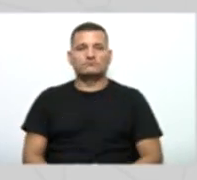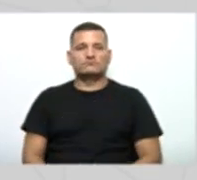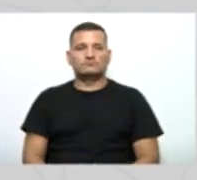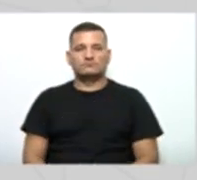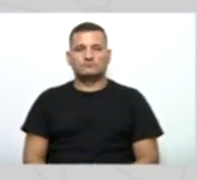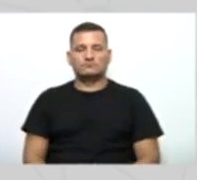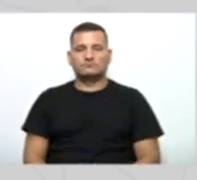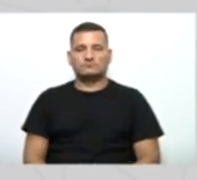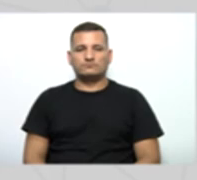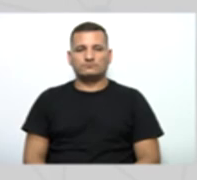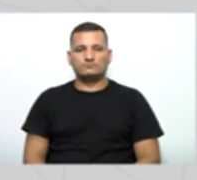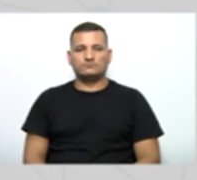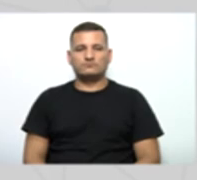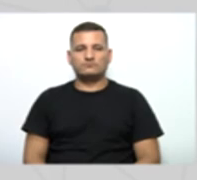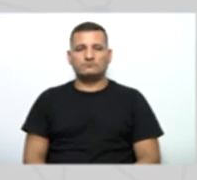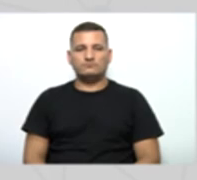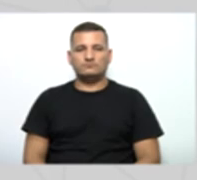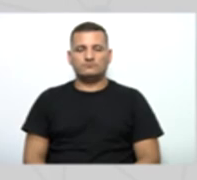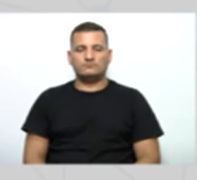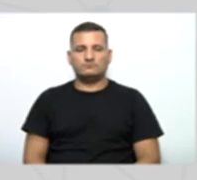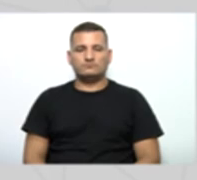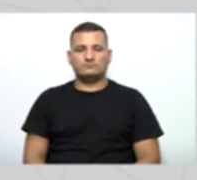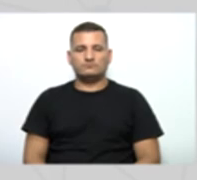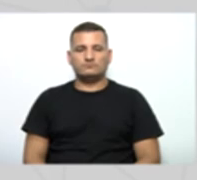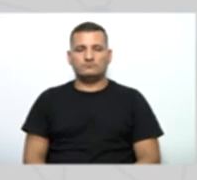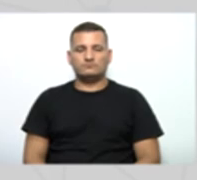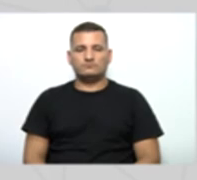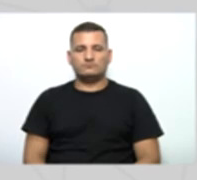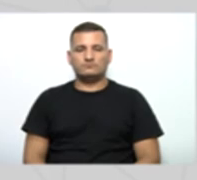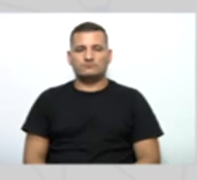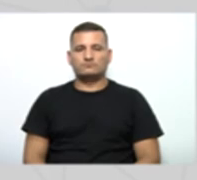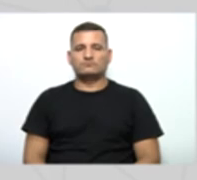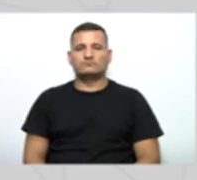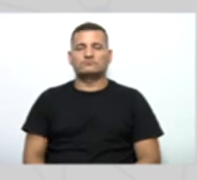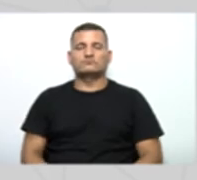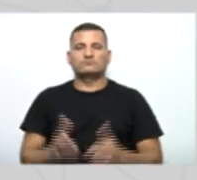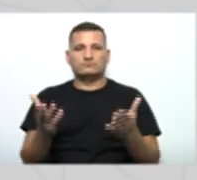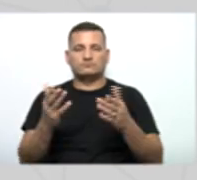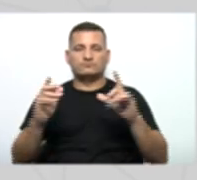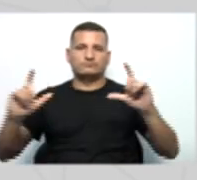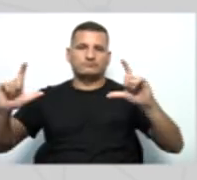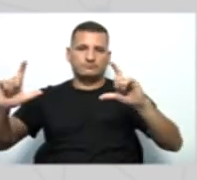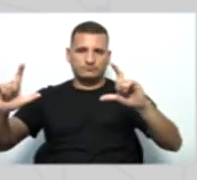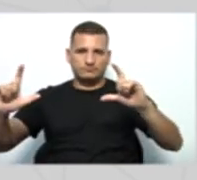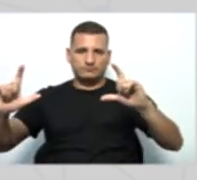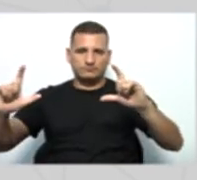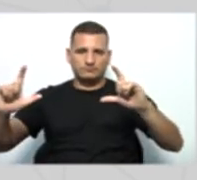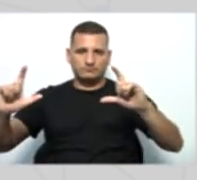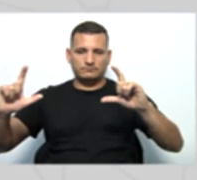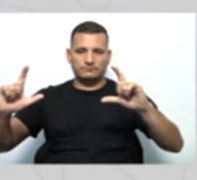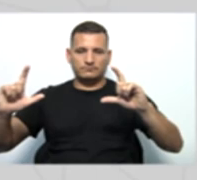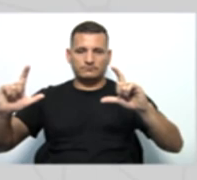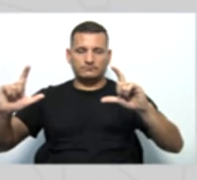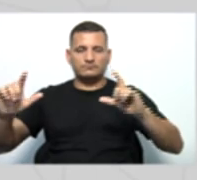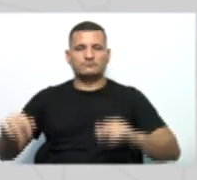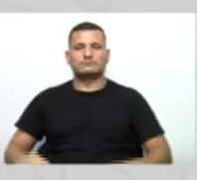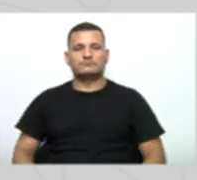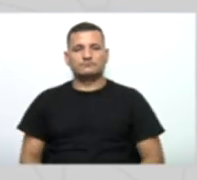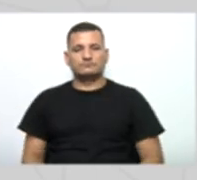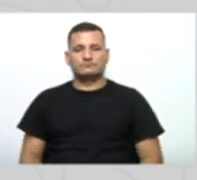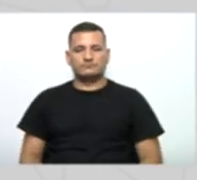Criamos a nossa classe pessoa. Tenho que criar o método construtor. Vou até passar aqui uma dica para vocês,